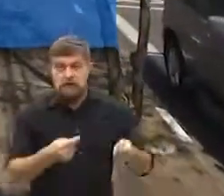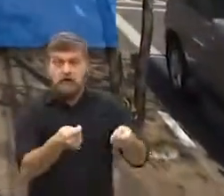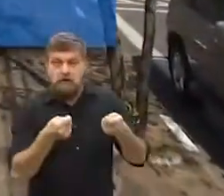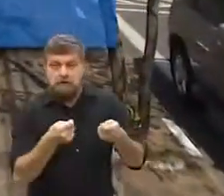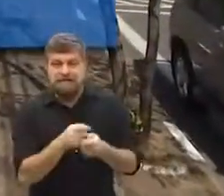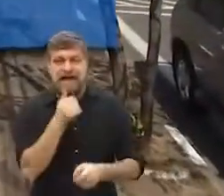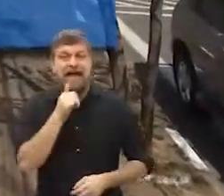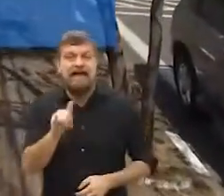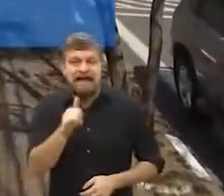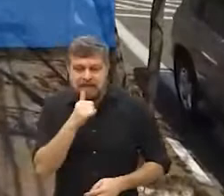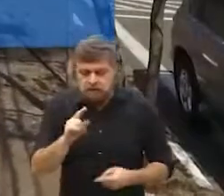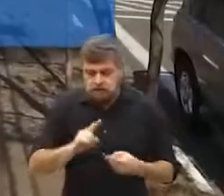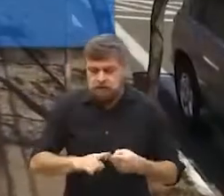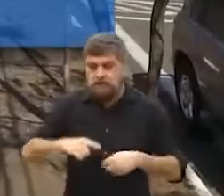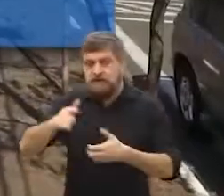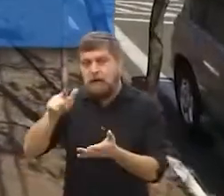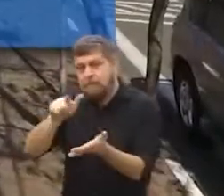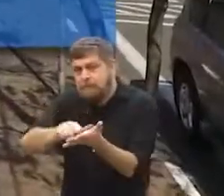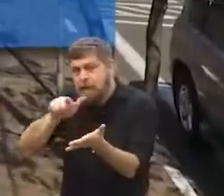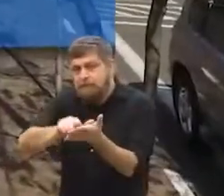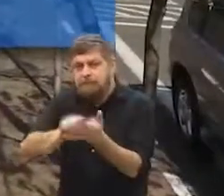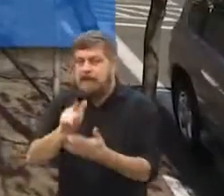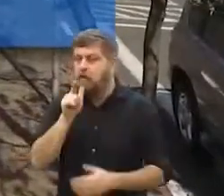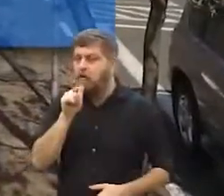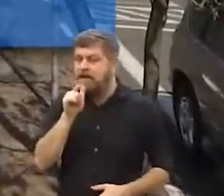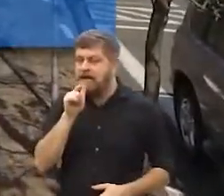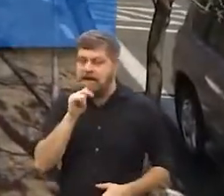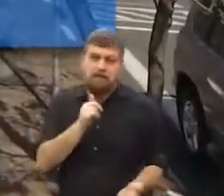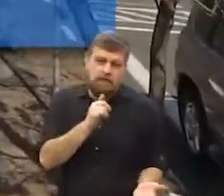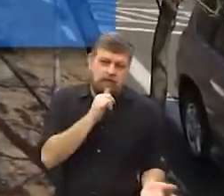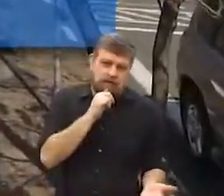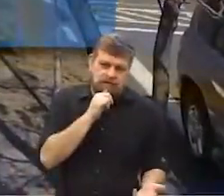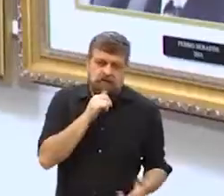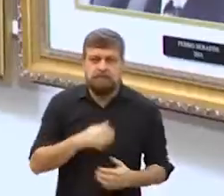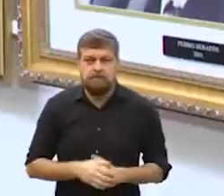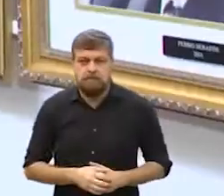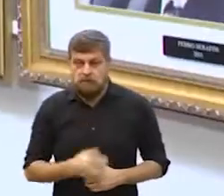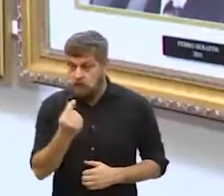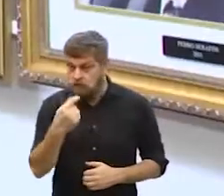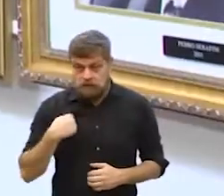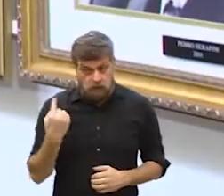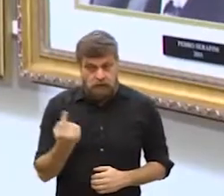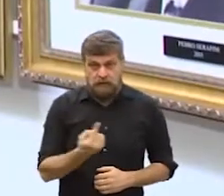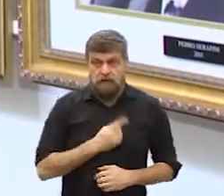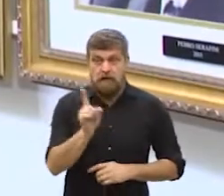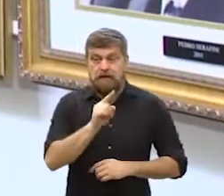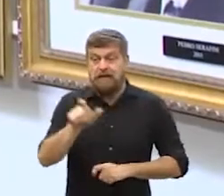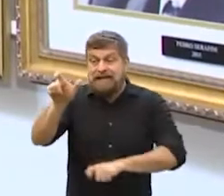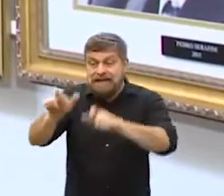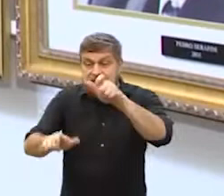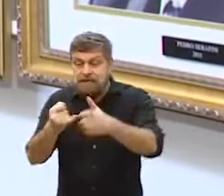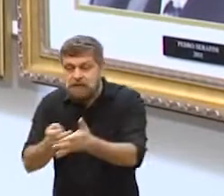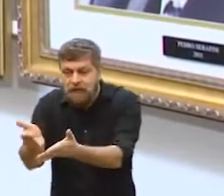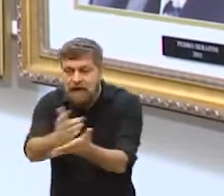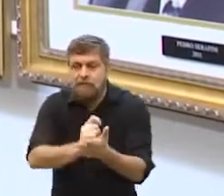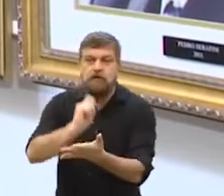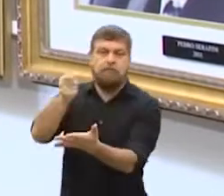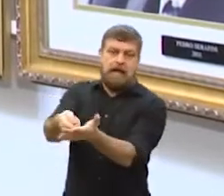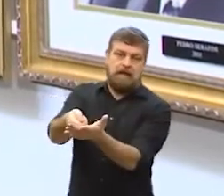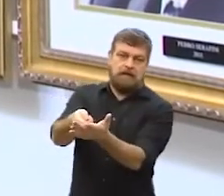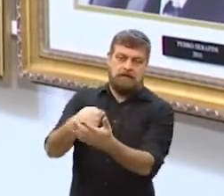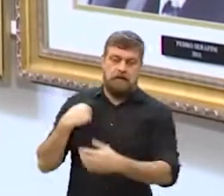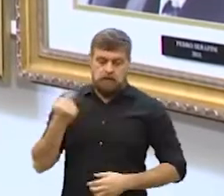menos gastos em energia elétrica papel e consumo de água por exemplo o dinheiro não é nosso é do contribuinte